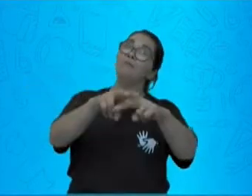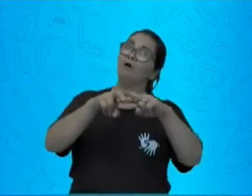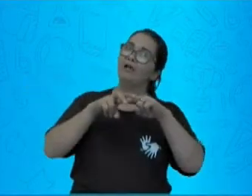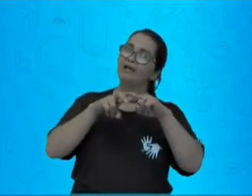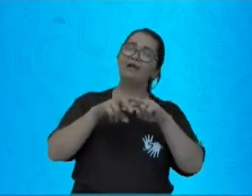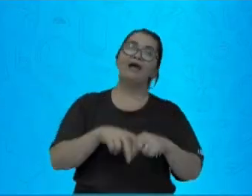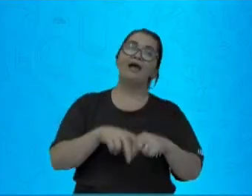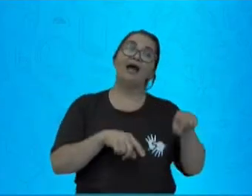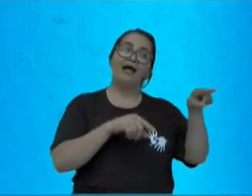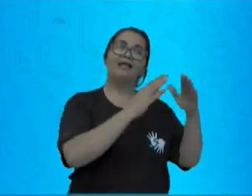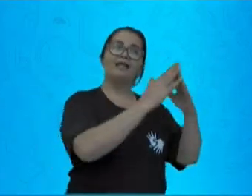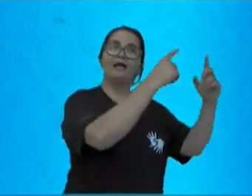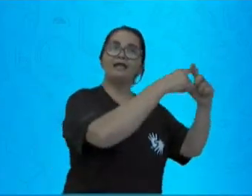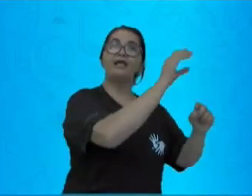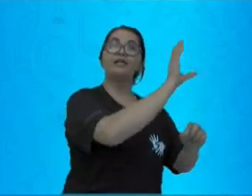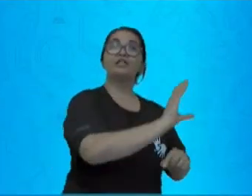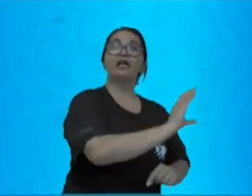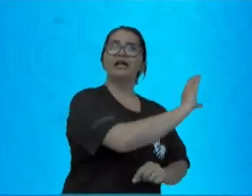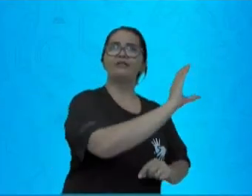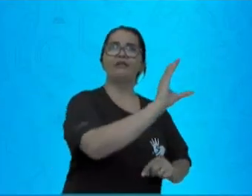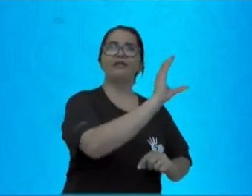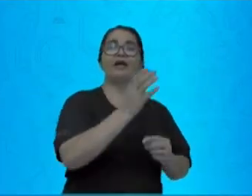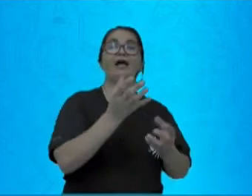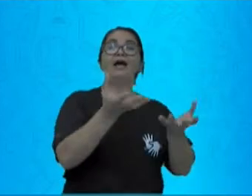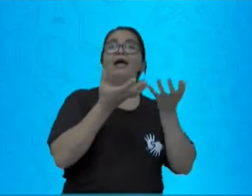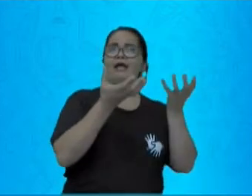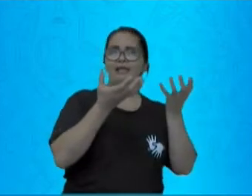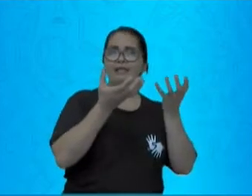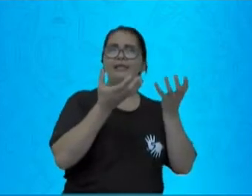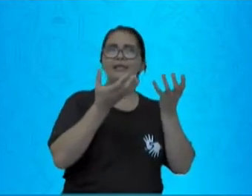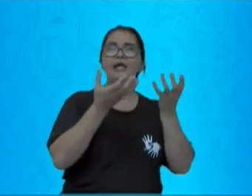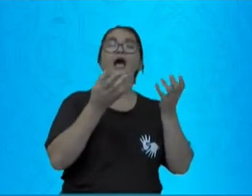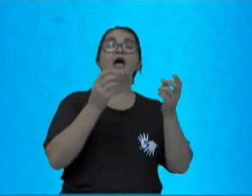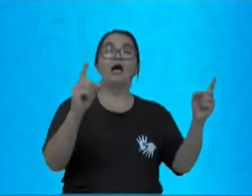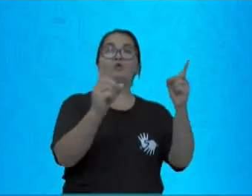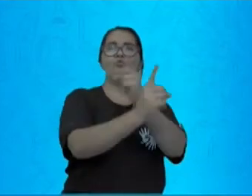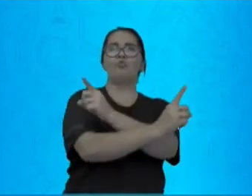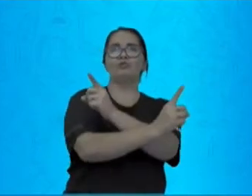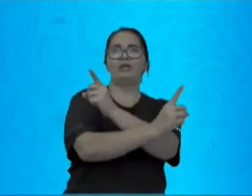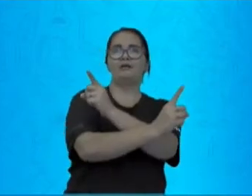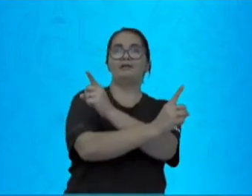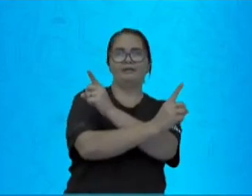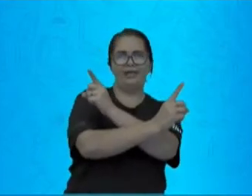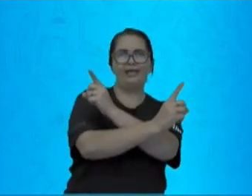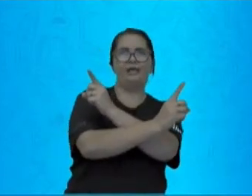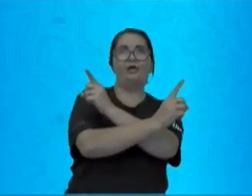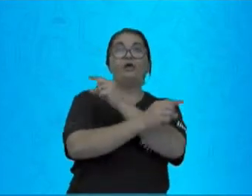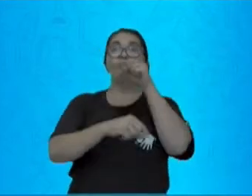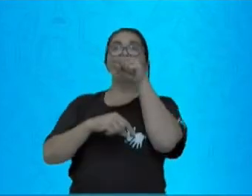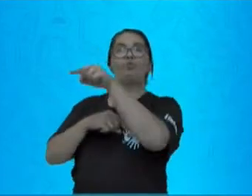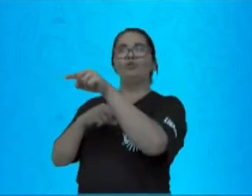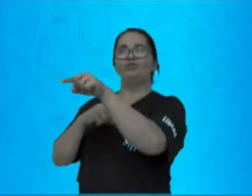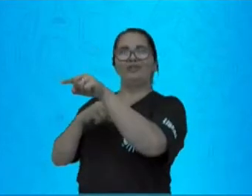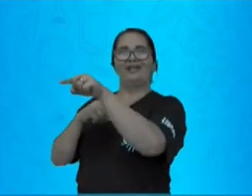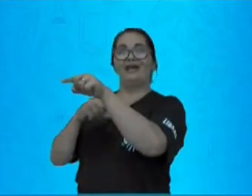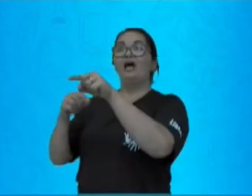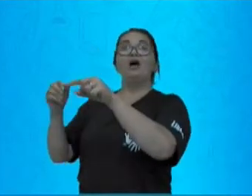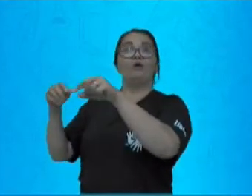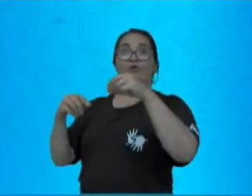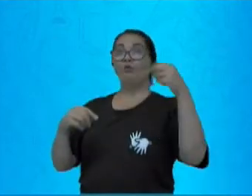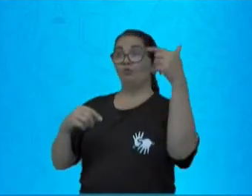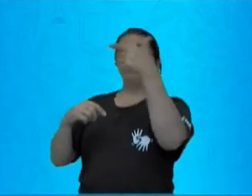fica de braços cruzados, ela cria a Contra-Reforma para barrar o crescimento do